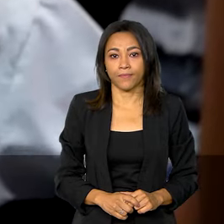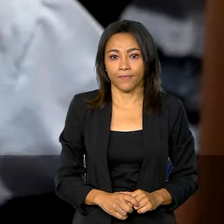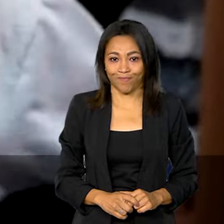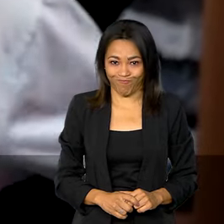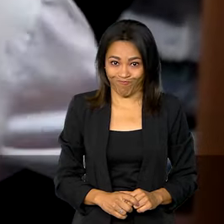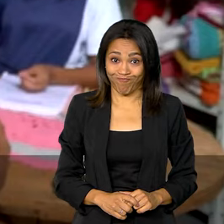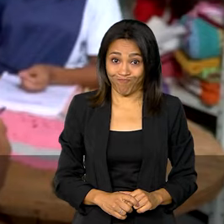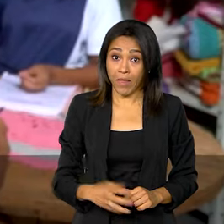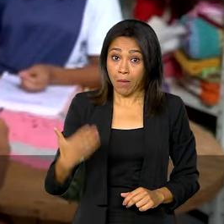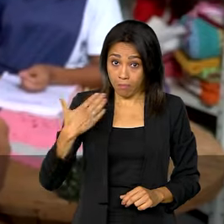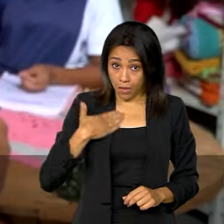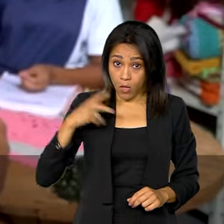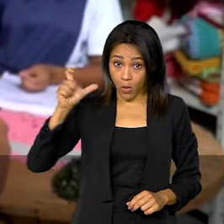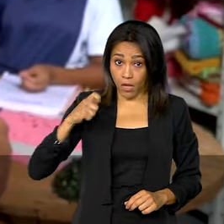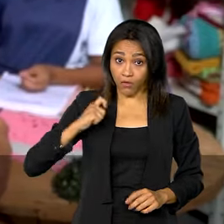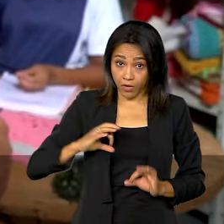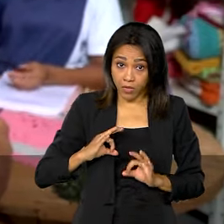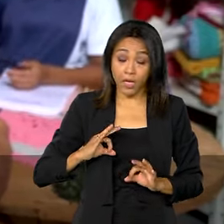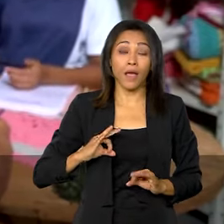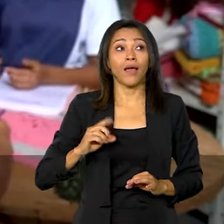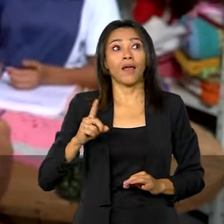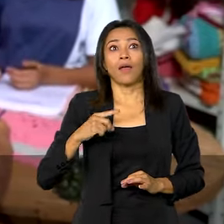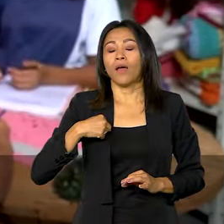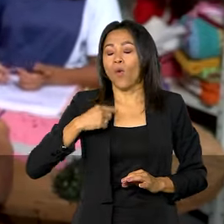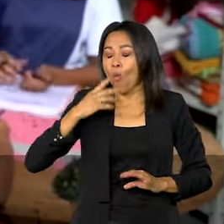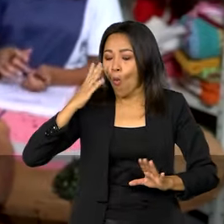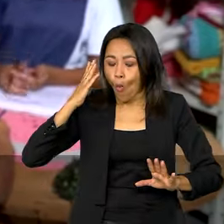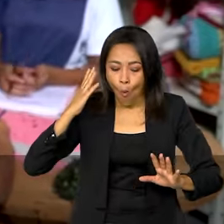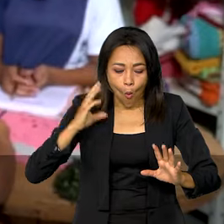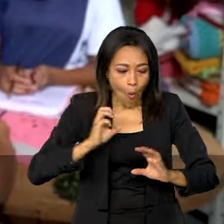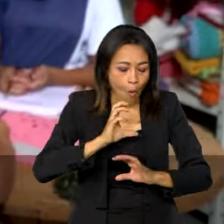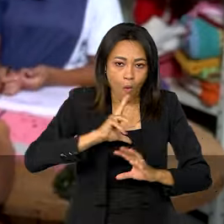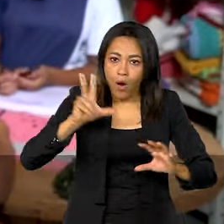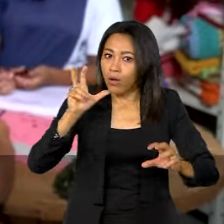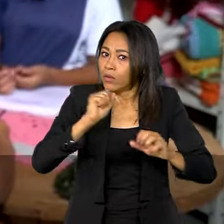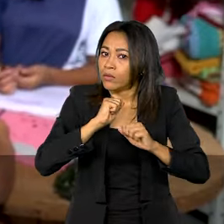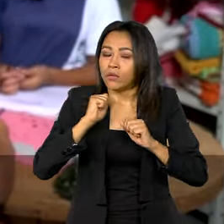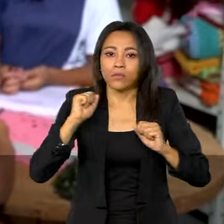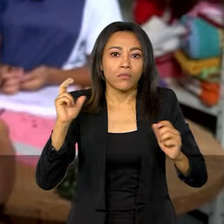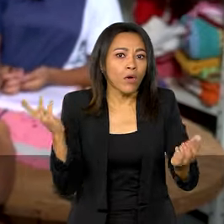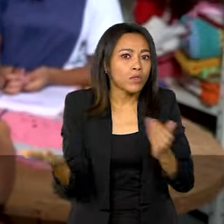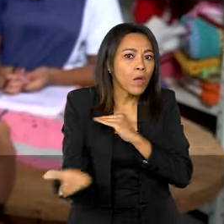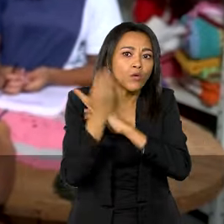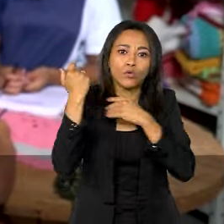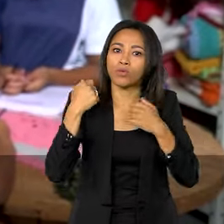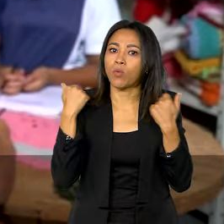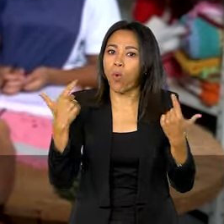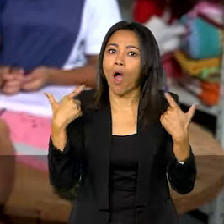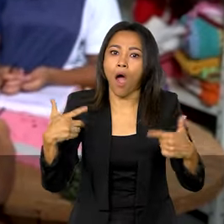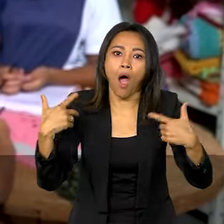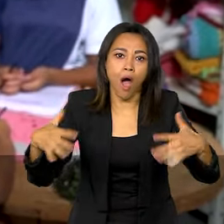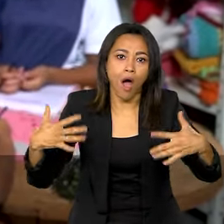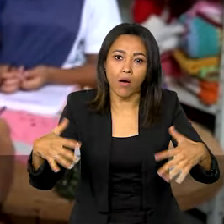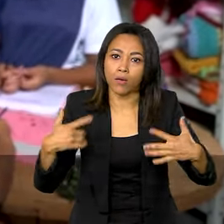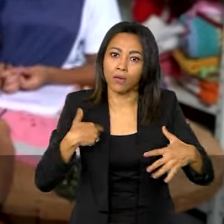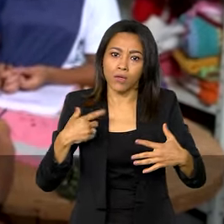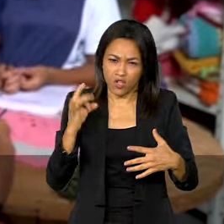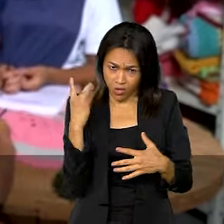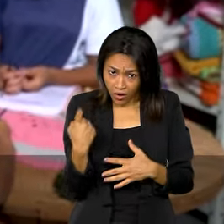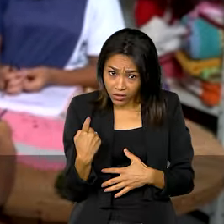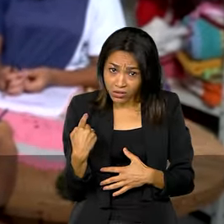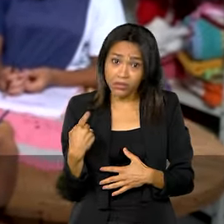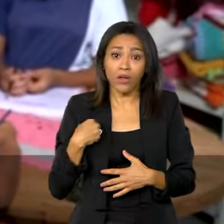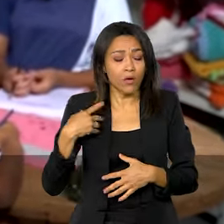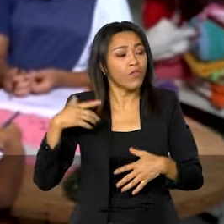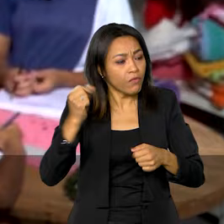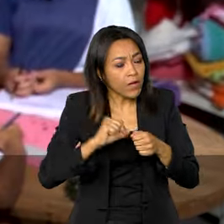recebo para mim o bolsa família é como se diz é um achado né me ajuda muito eu corro atrás né não deixo